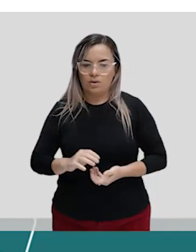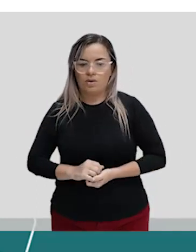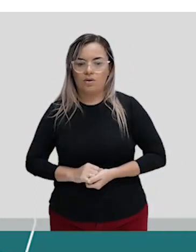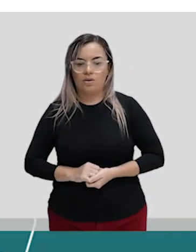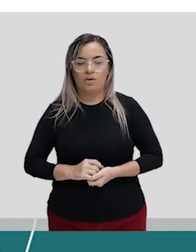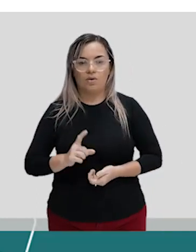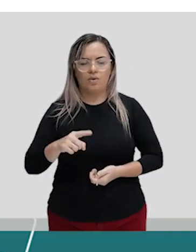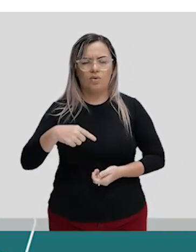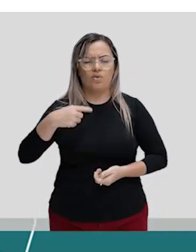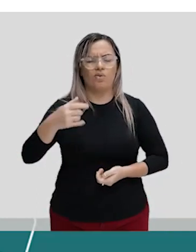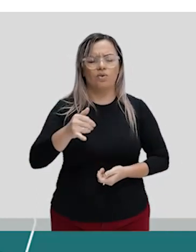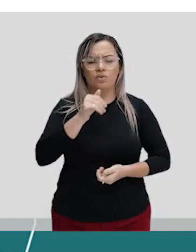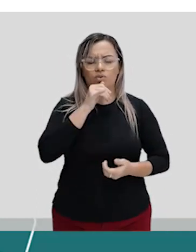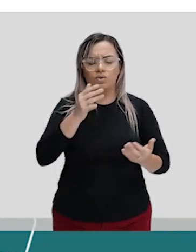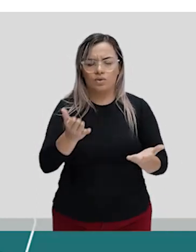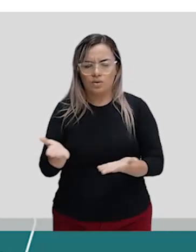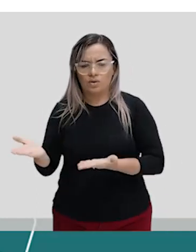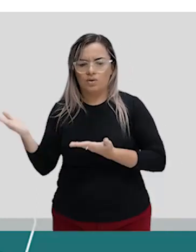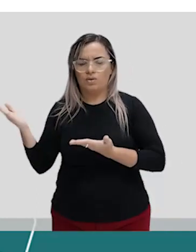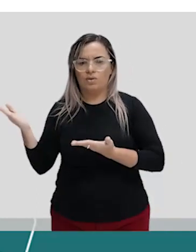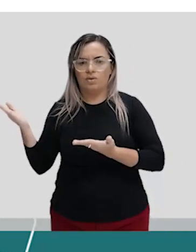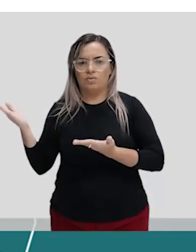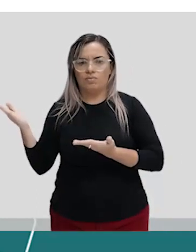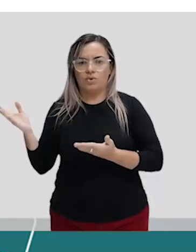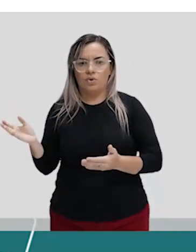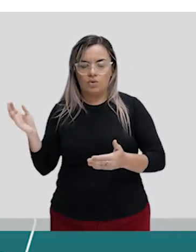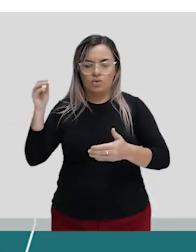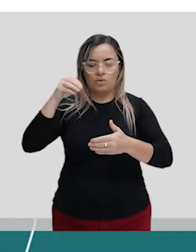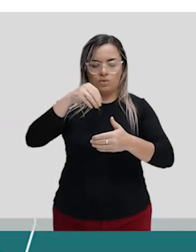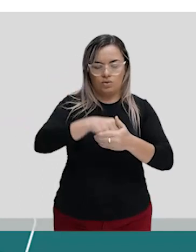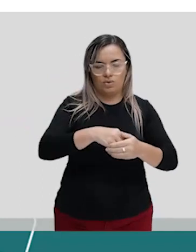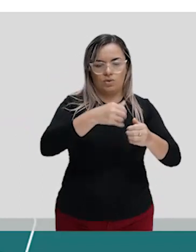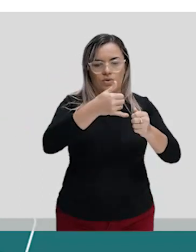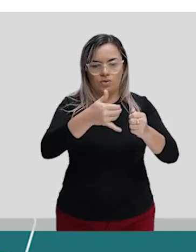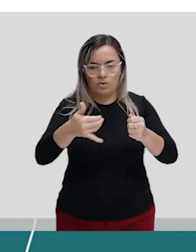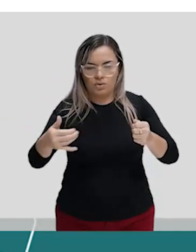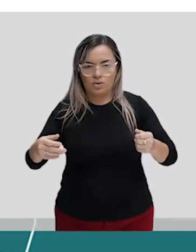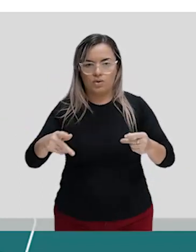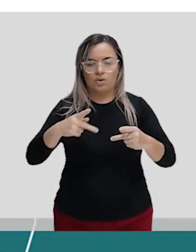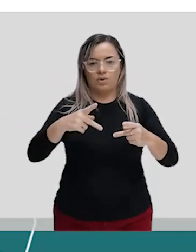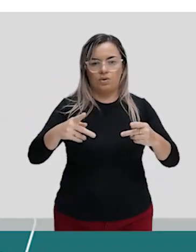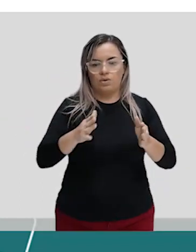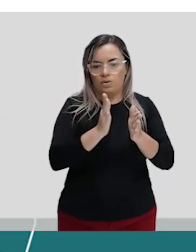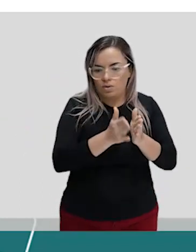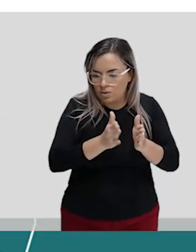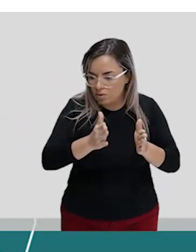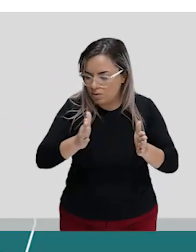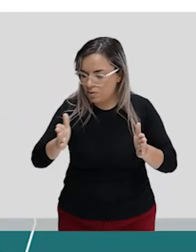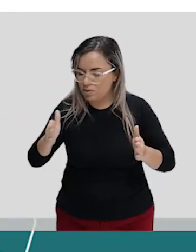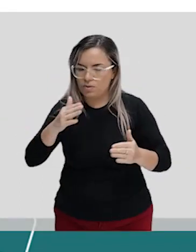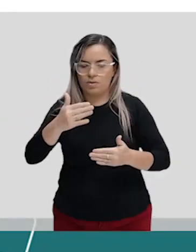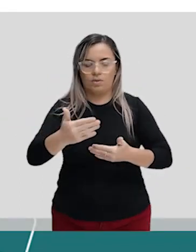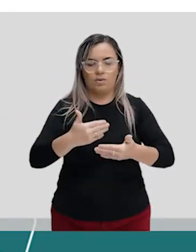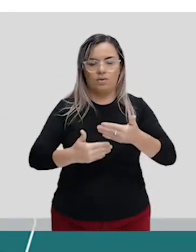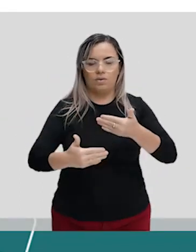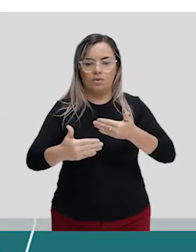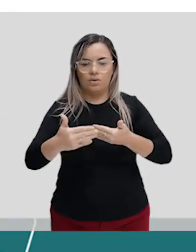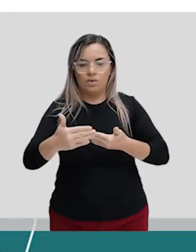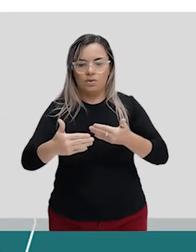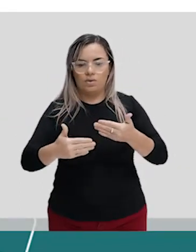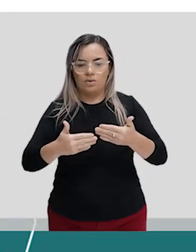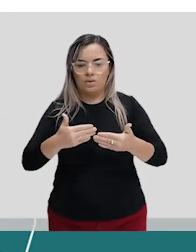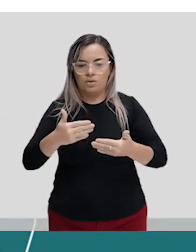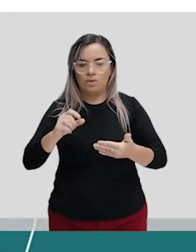os aminoácidos contidos numa sequência de uma proteína, eles podem interagir por pontes de